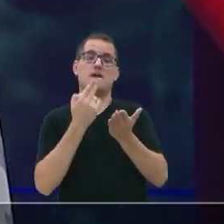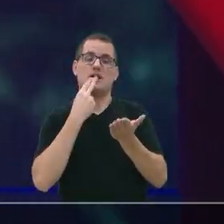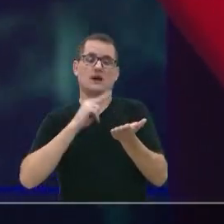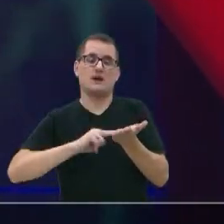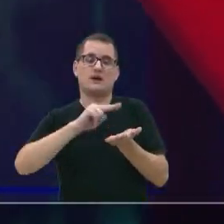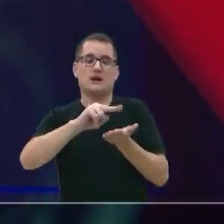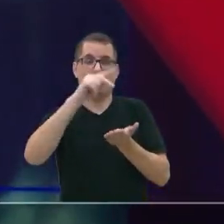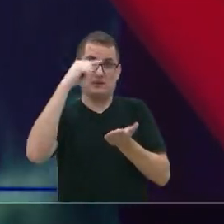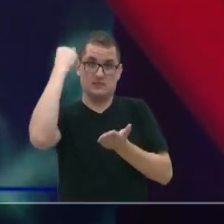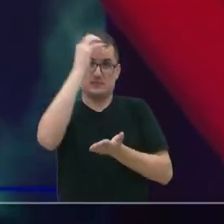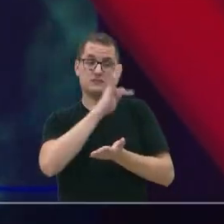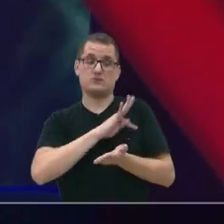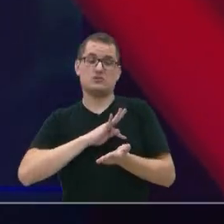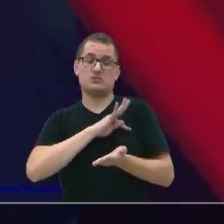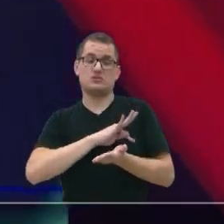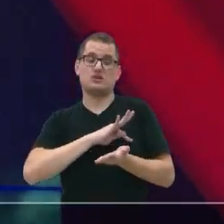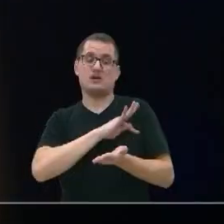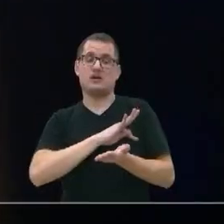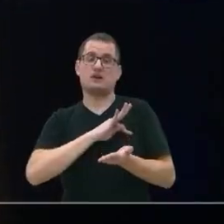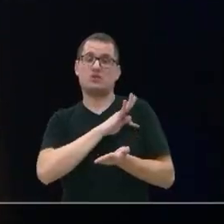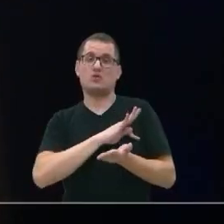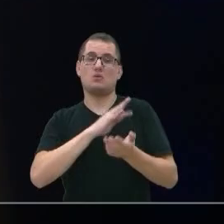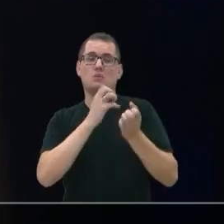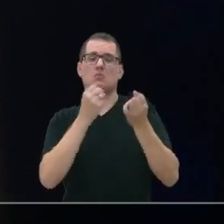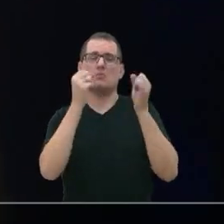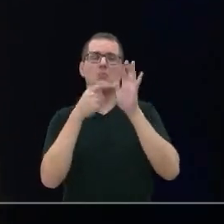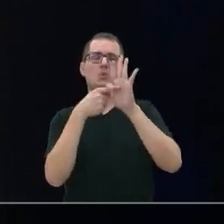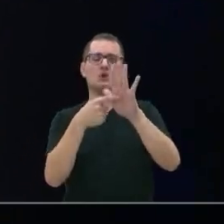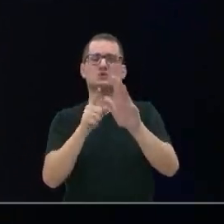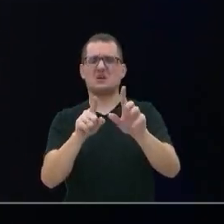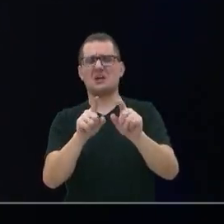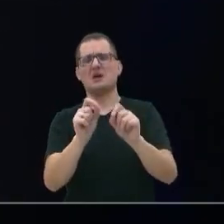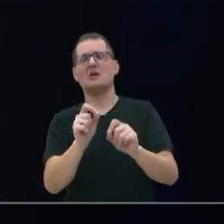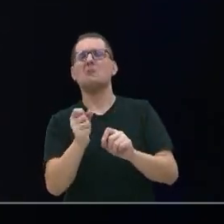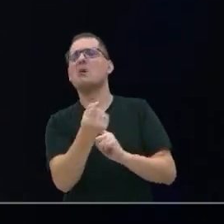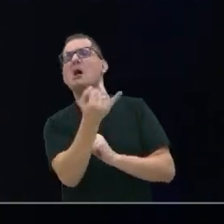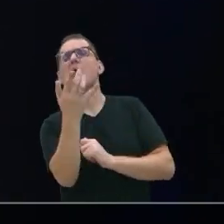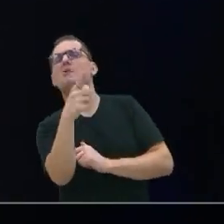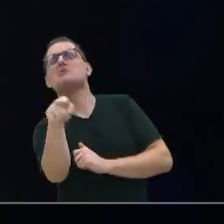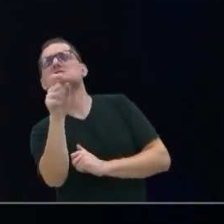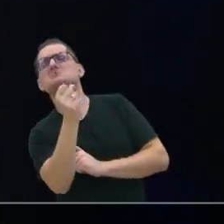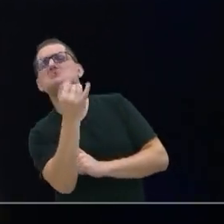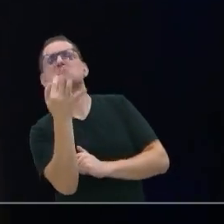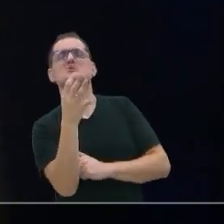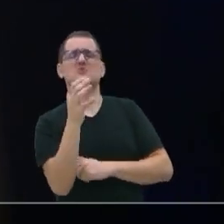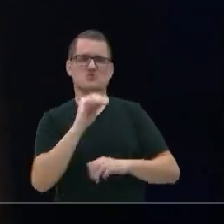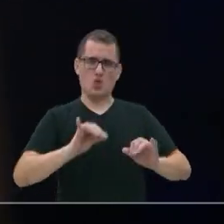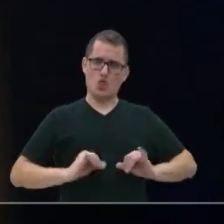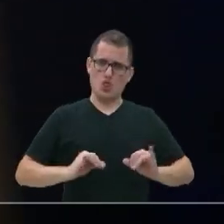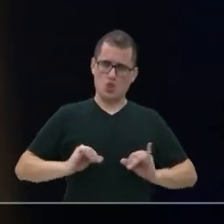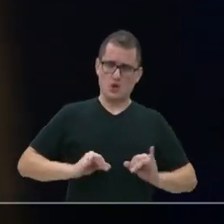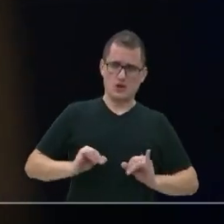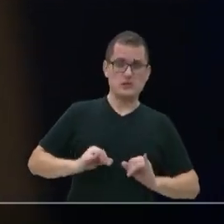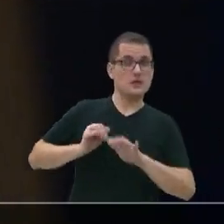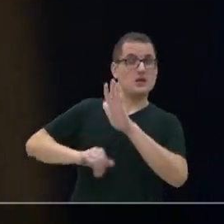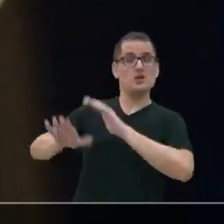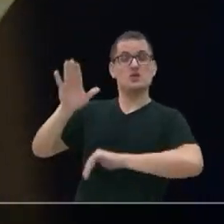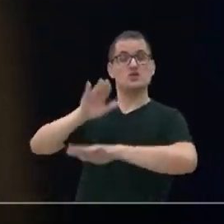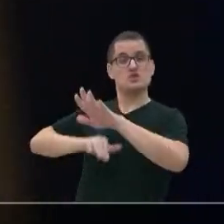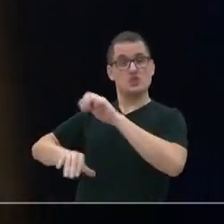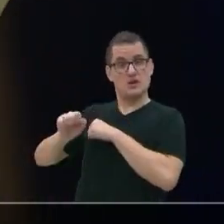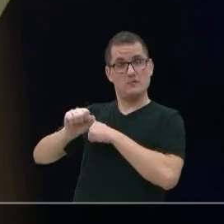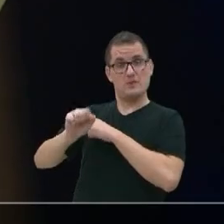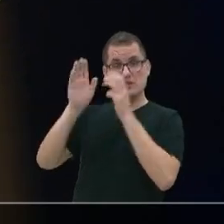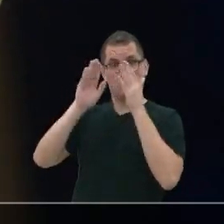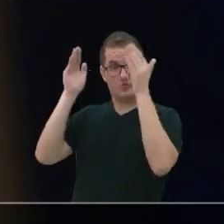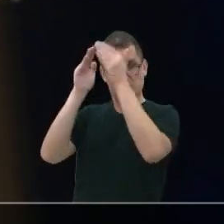dizendo: alguns de vós está doente, chame os presbíteros da igreja,